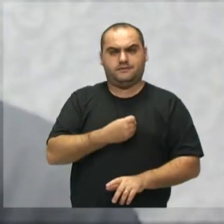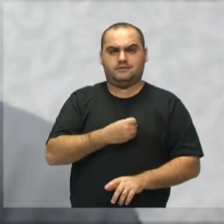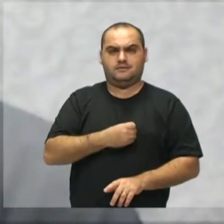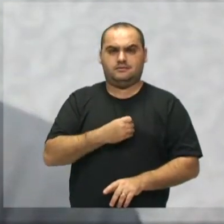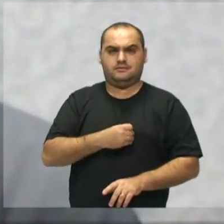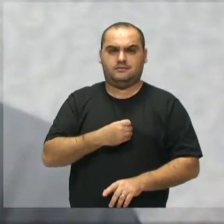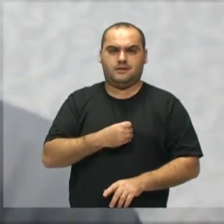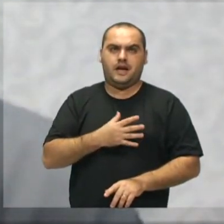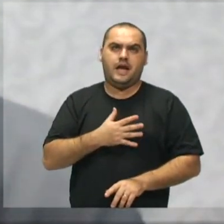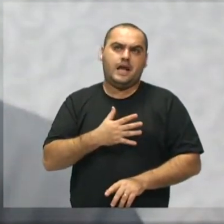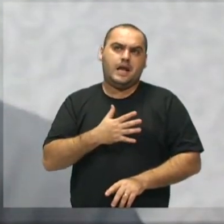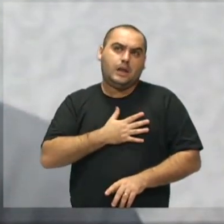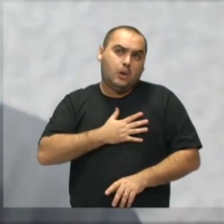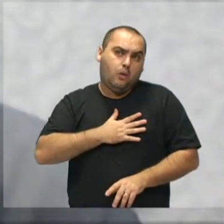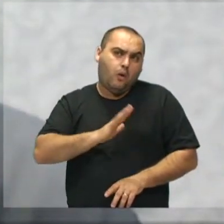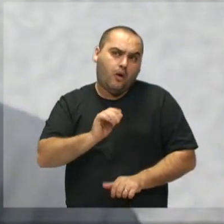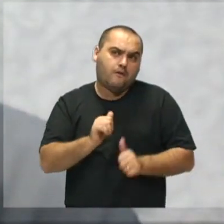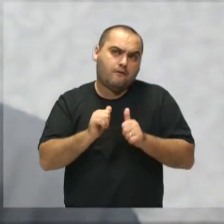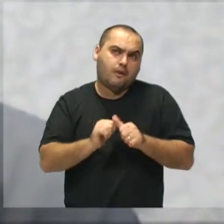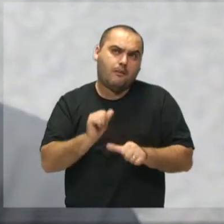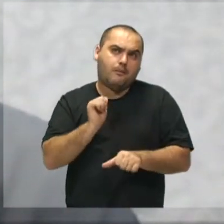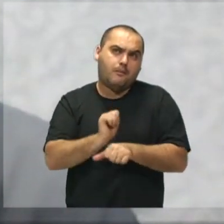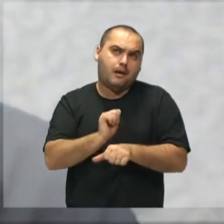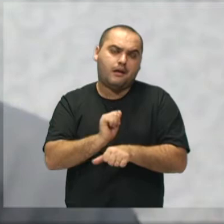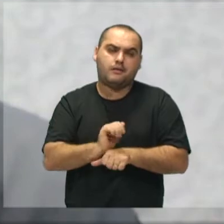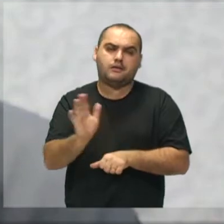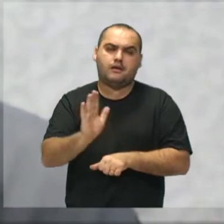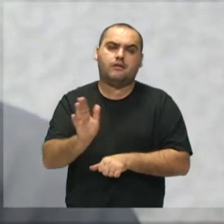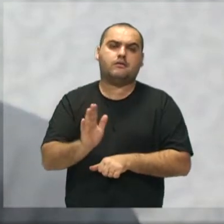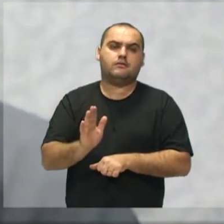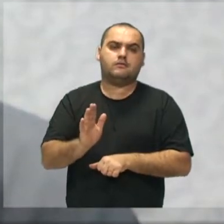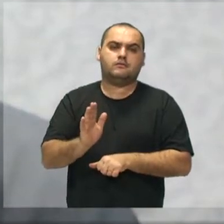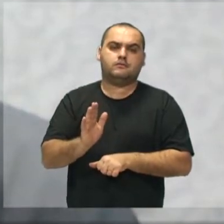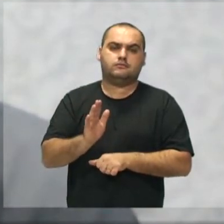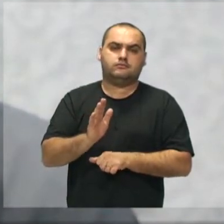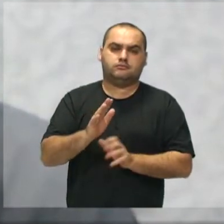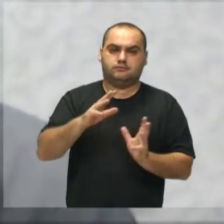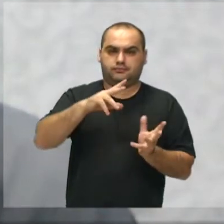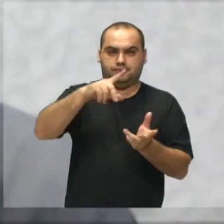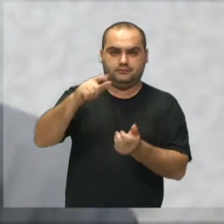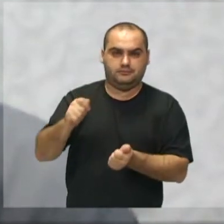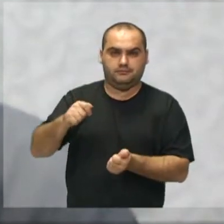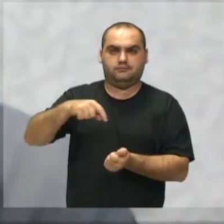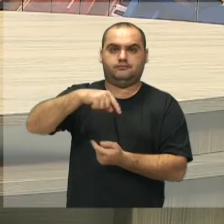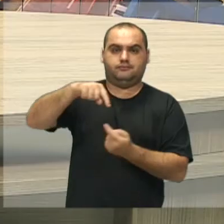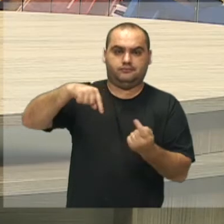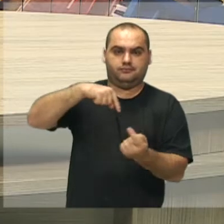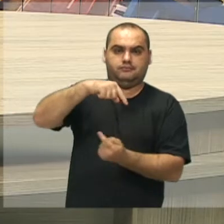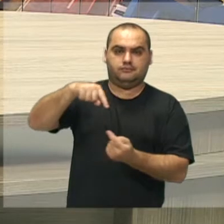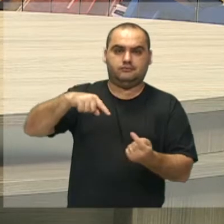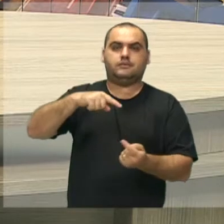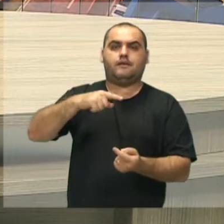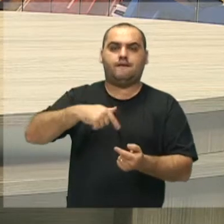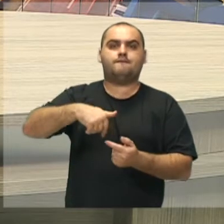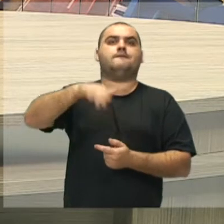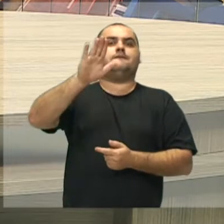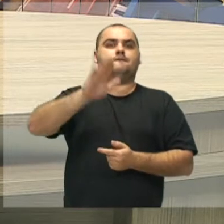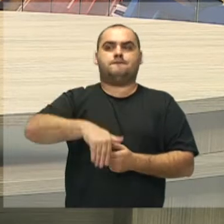não gosta muito de ficar parado, não. A gente vai empurrando a Terra, o planeta e a vida do jeito que dá, o morro acima, o morro